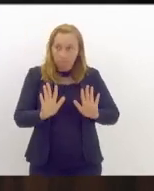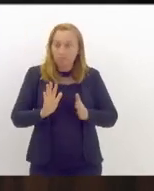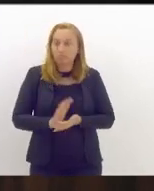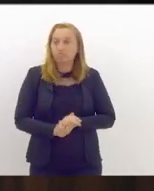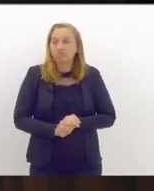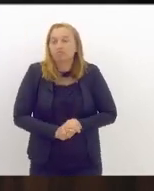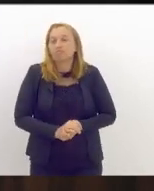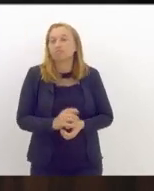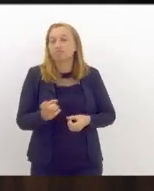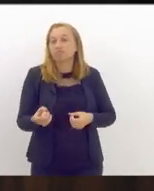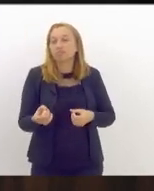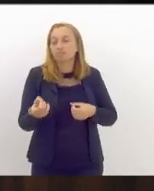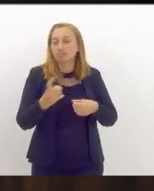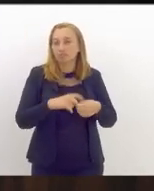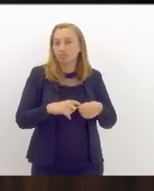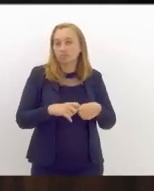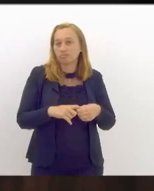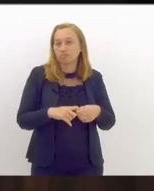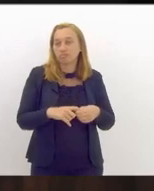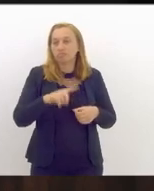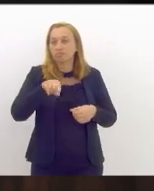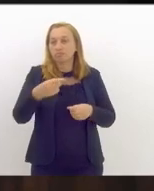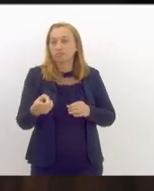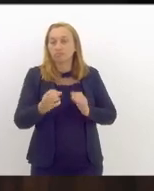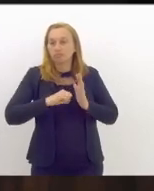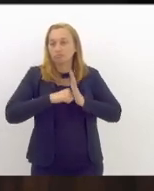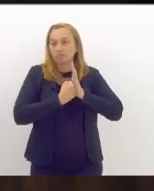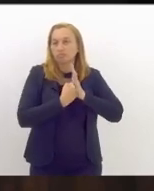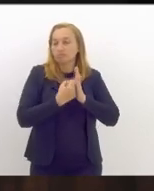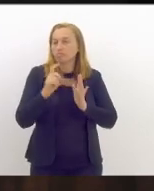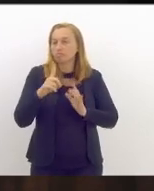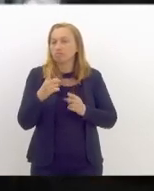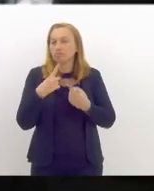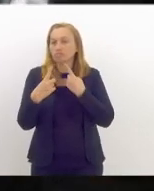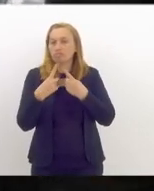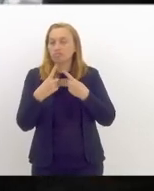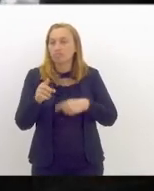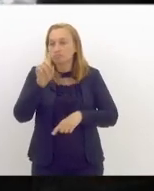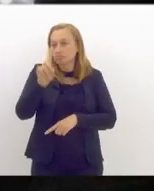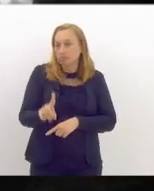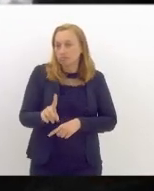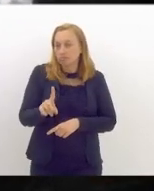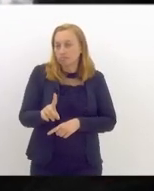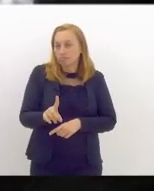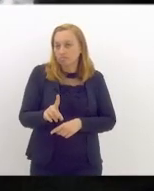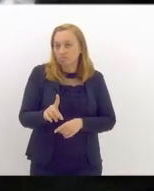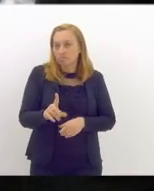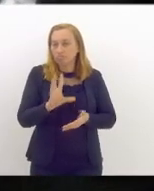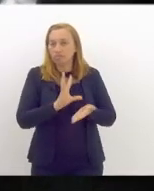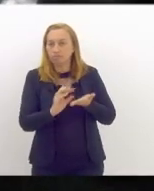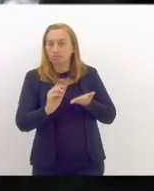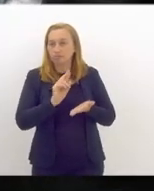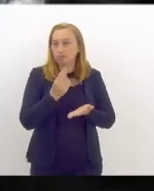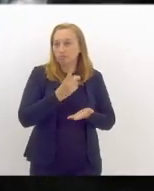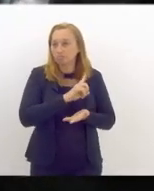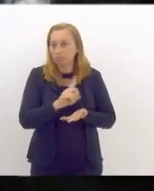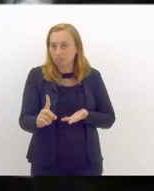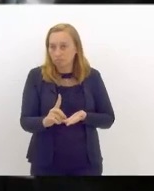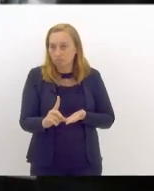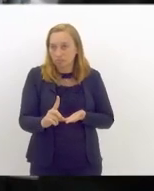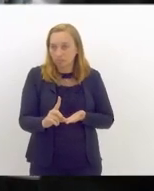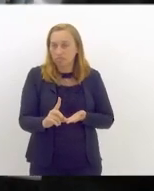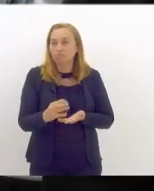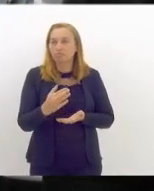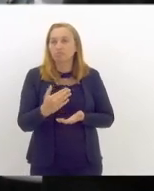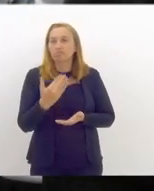traz os outros vetos que faltam para votar mas não é essa discussão senhor presidente não é o direito de obstruir a pauta ou não porque isso é uma prerrogativa minha